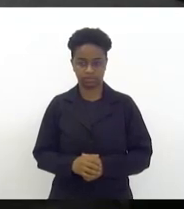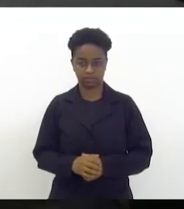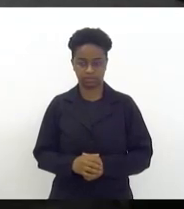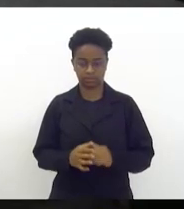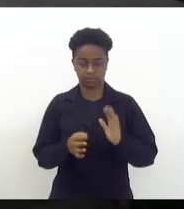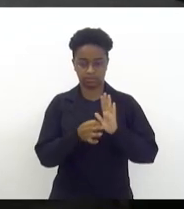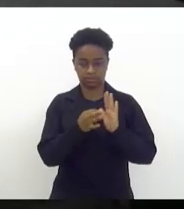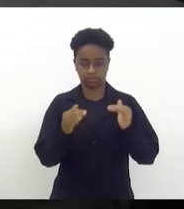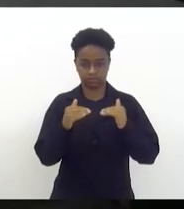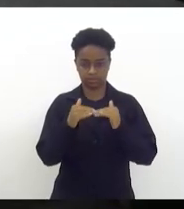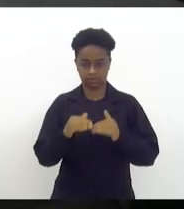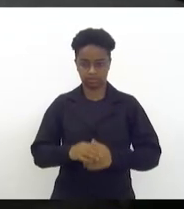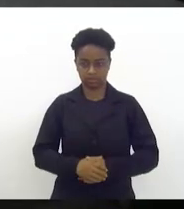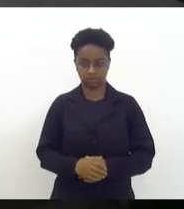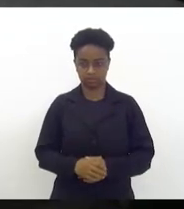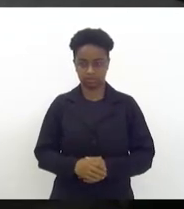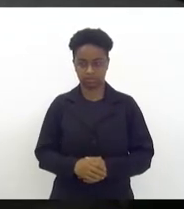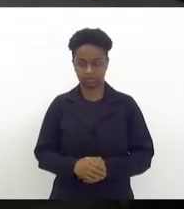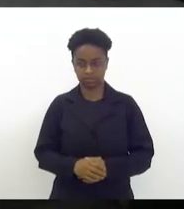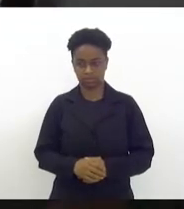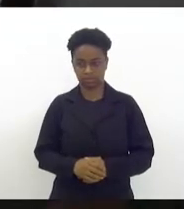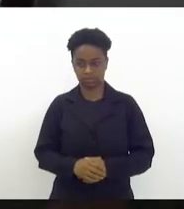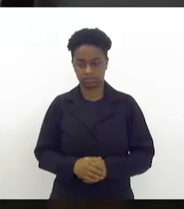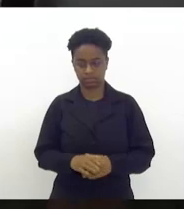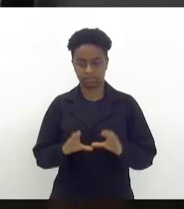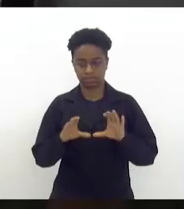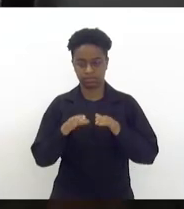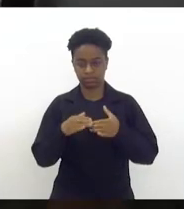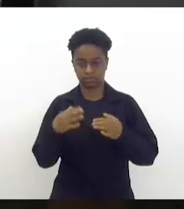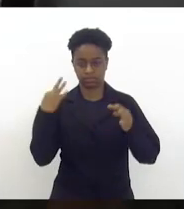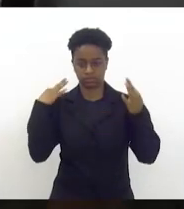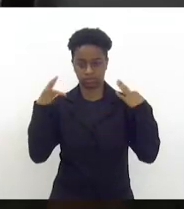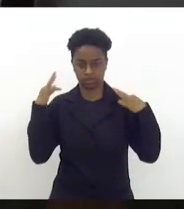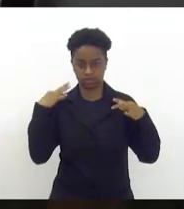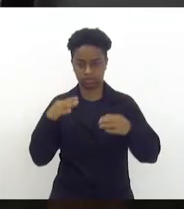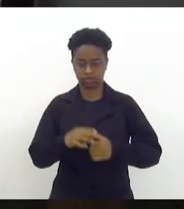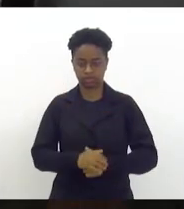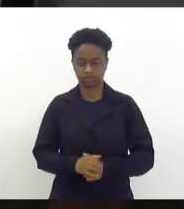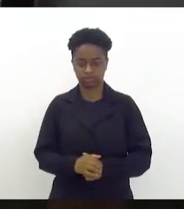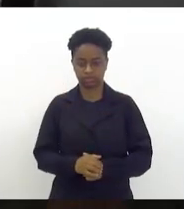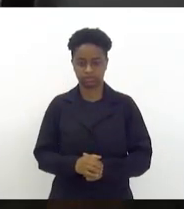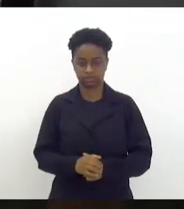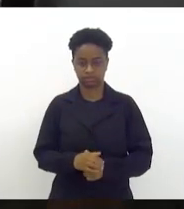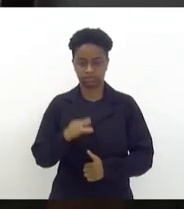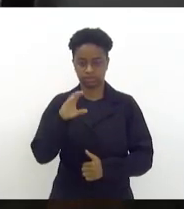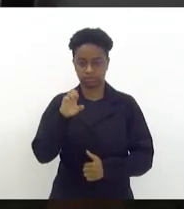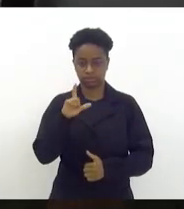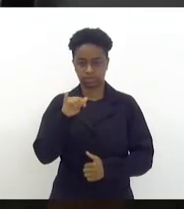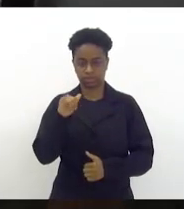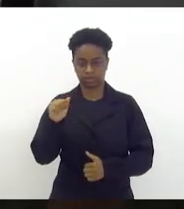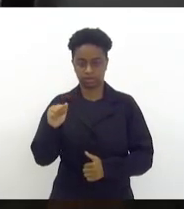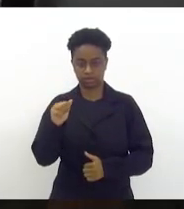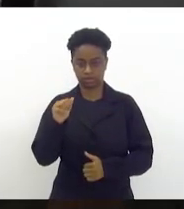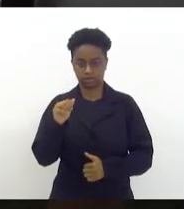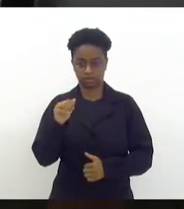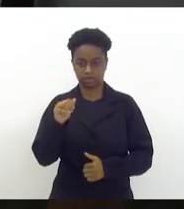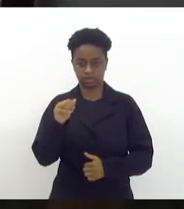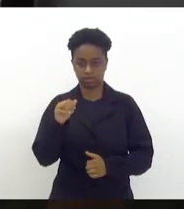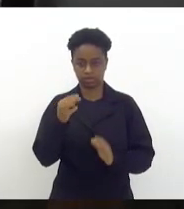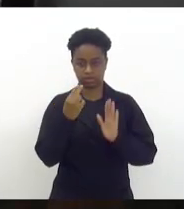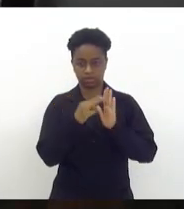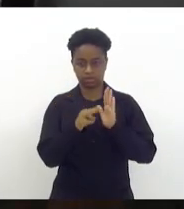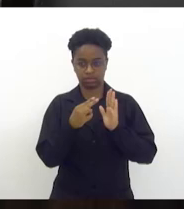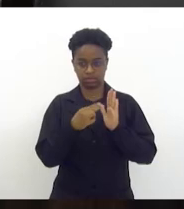Parecer favorável, presidente. Pela Comissão de Turismo, Célia Jordão, Franciane Mota,